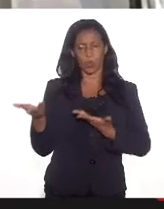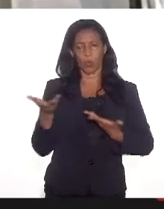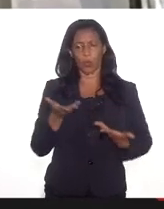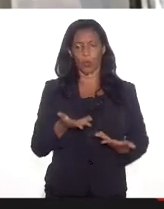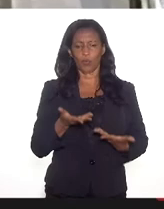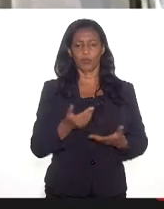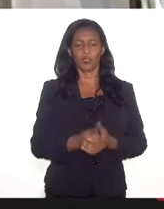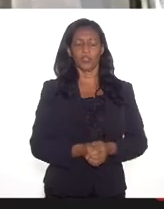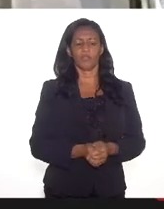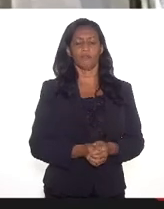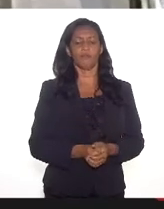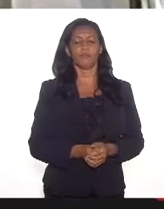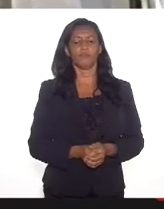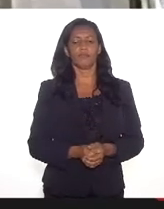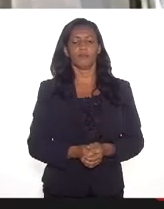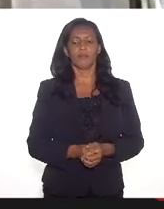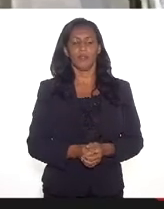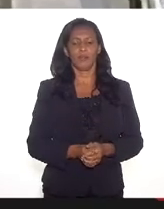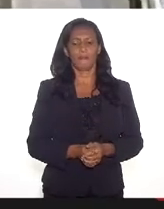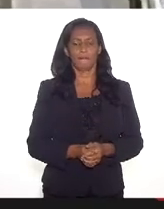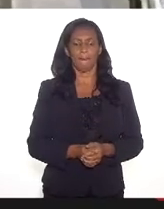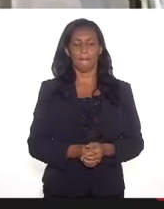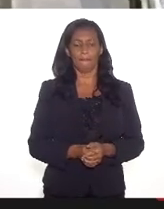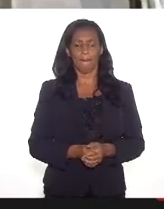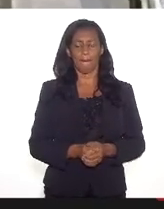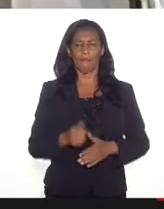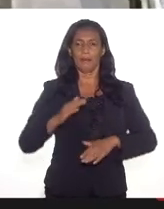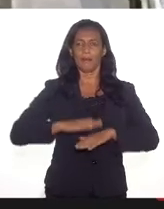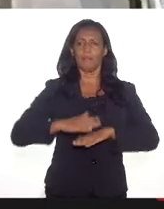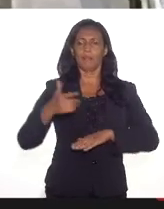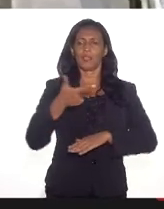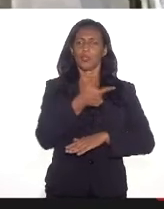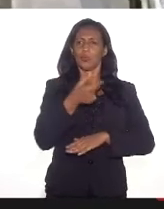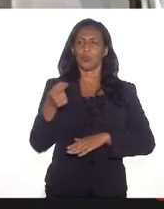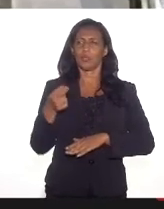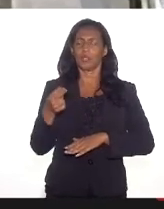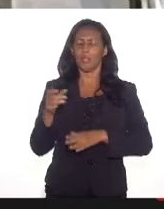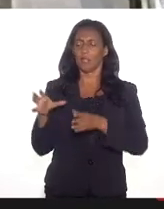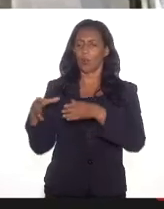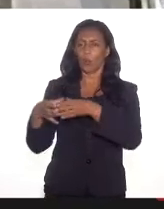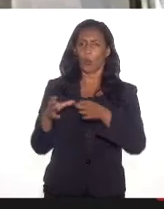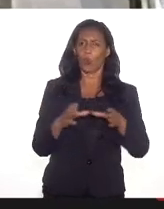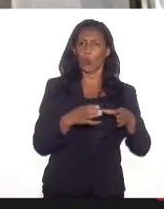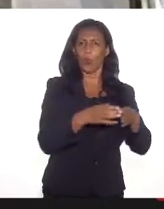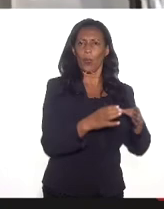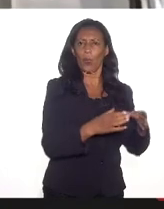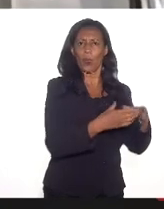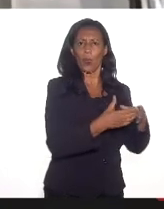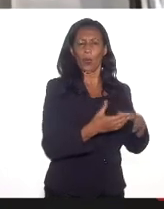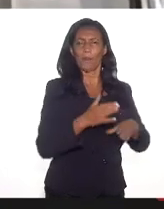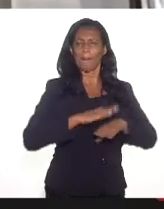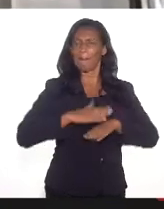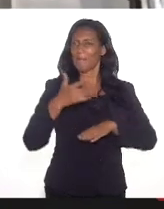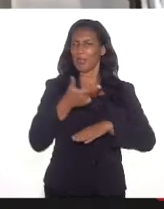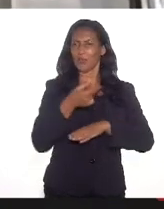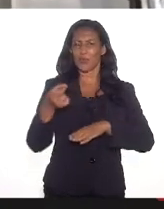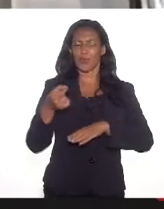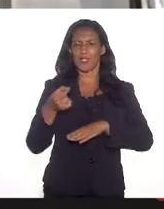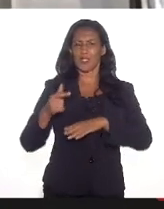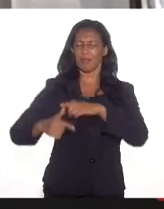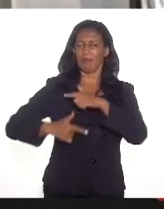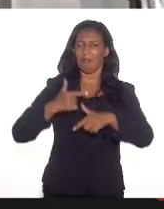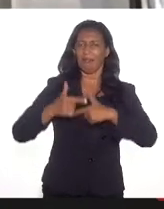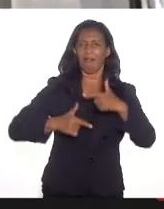da coalizão uma rede de mais de 200 organizações de negras no país todo que tem atuado